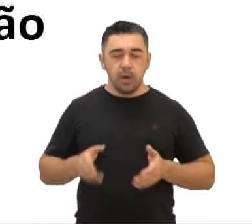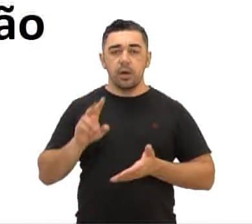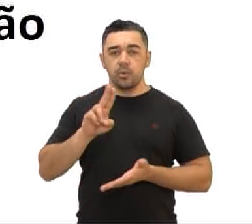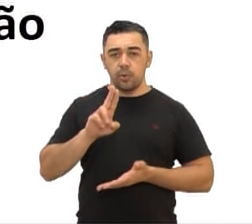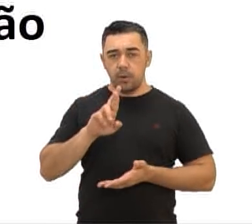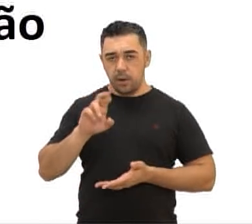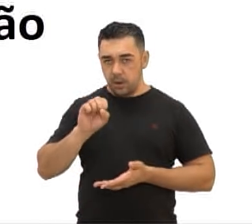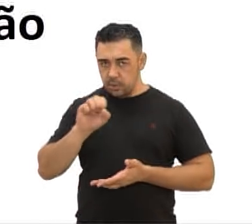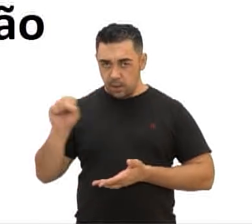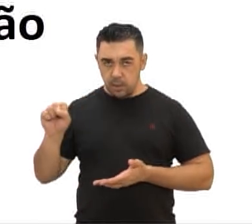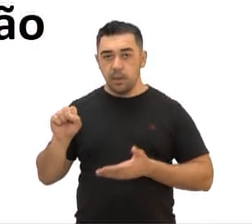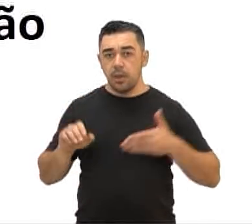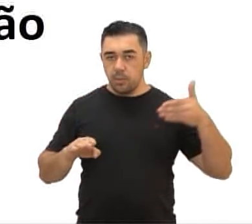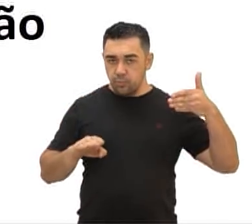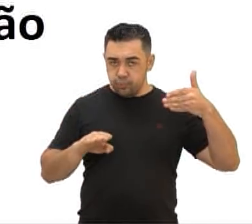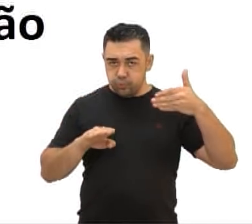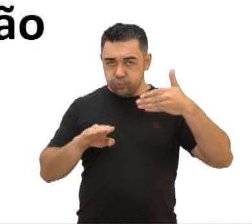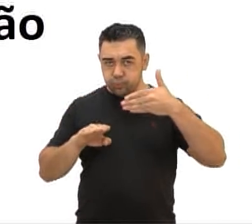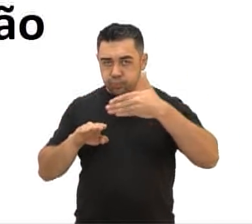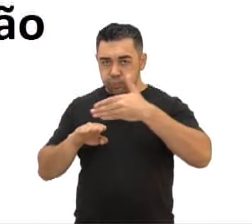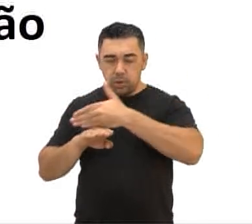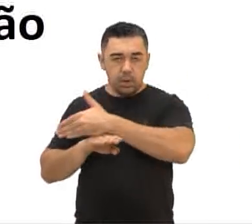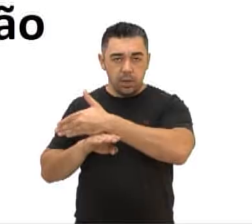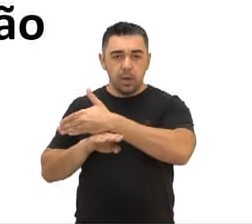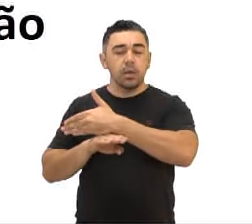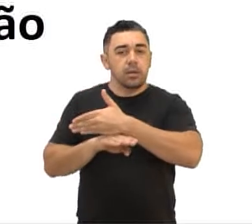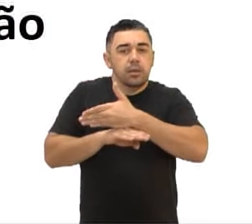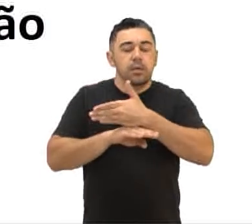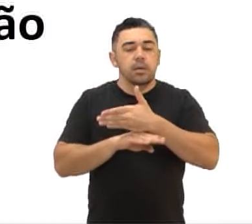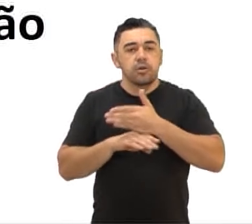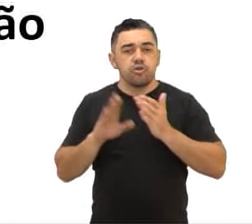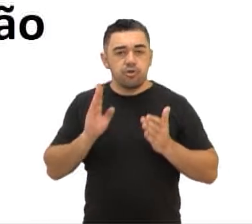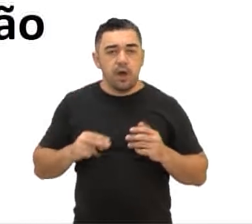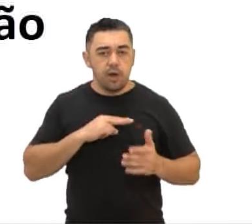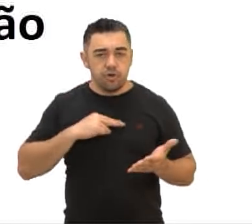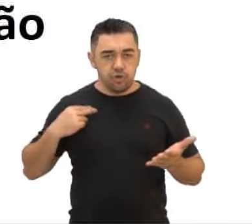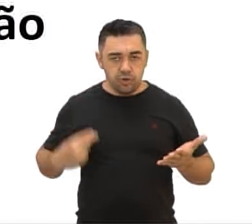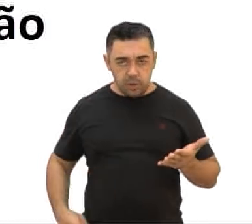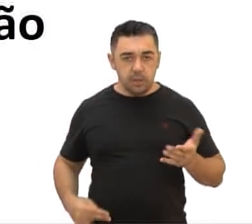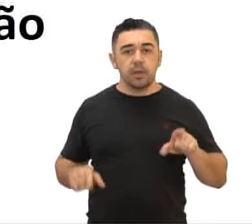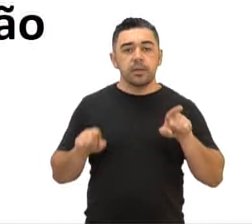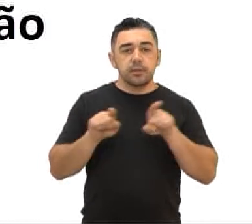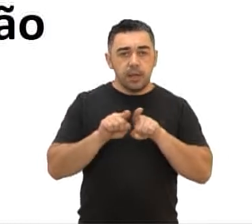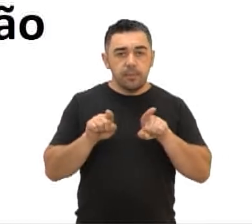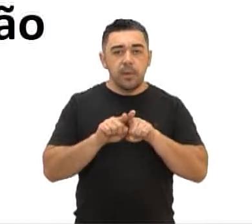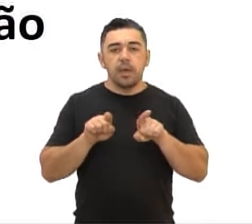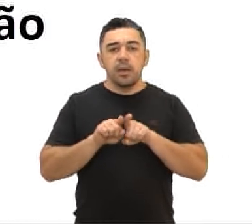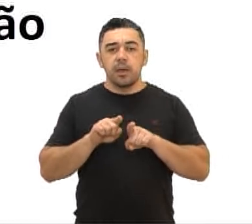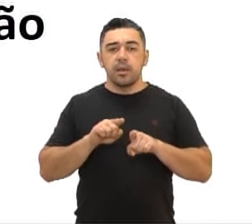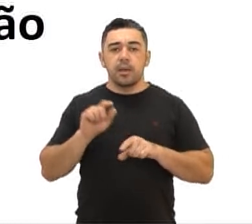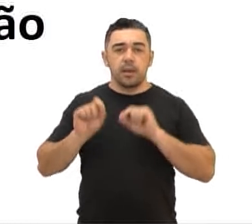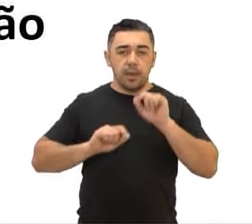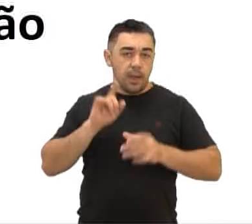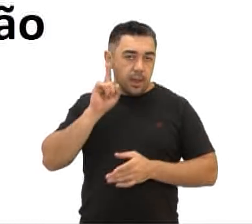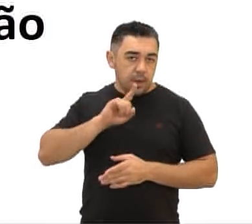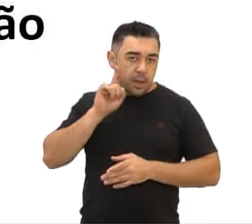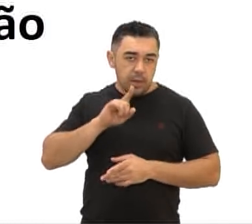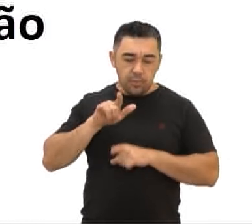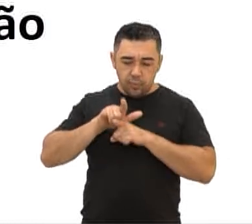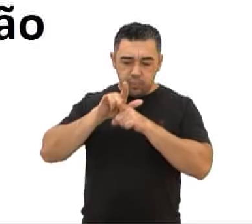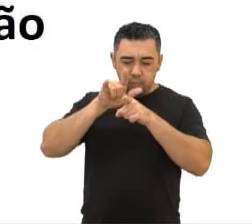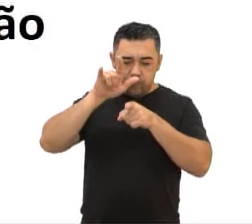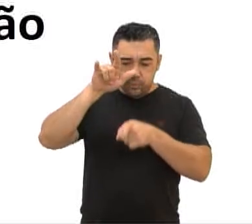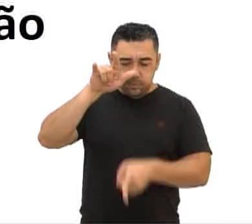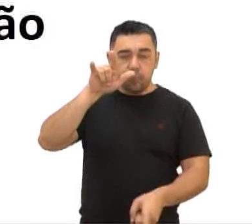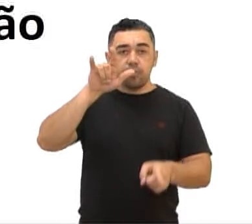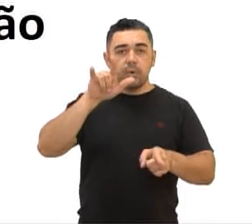região da Manchúria, que hoje fica na China, e com os norte-americanos realizando esses bombardeios sobre o arquipélago do